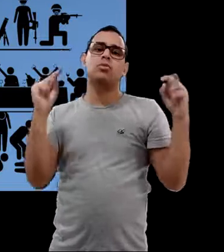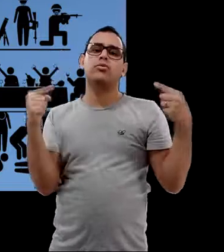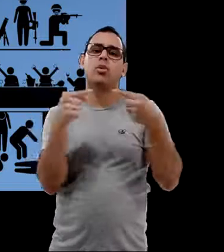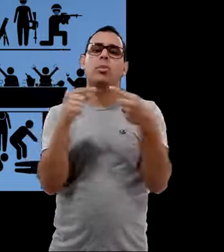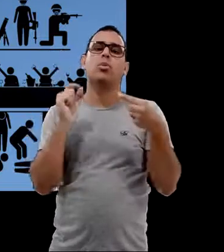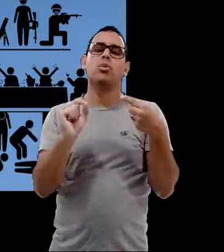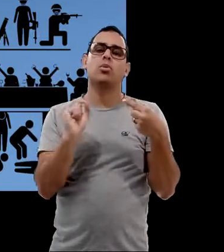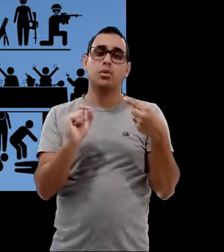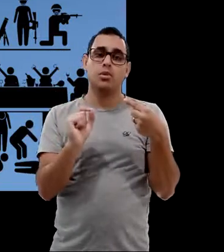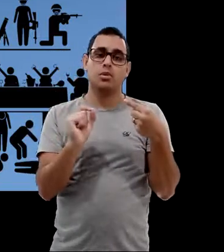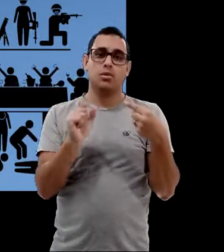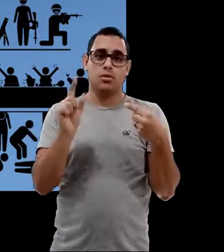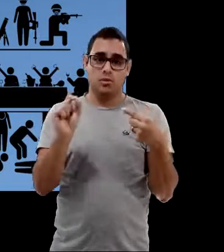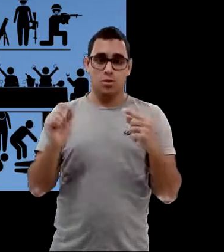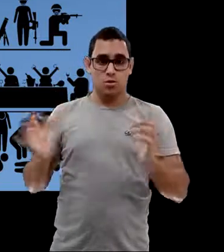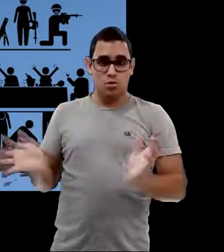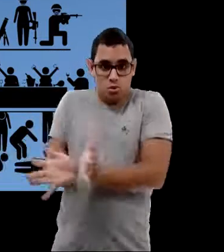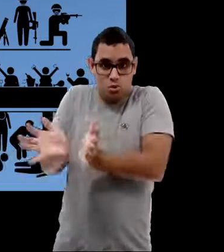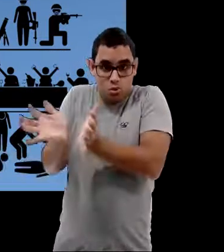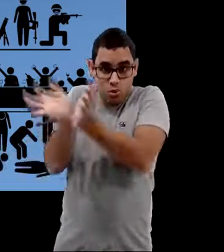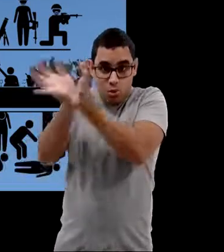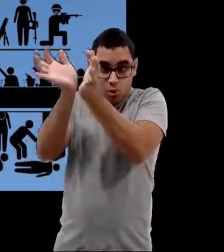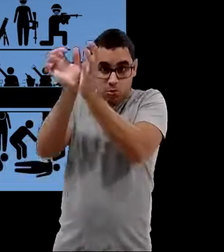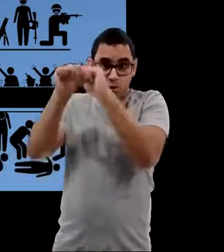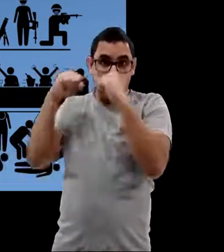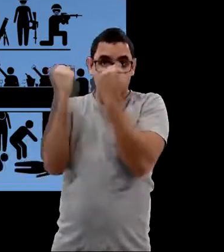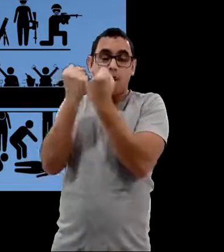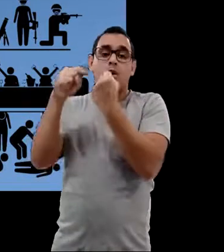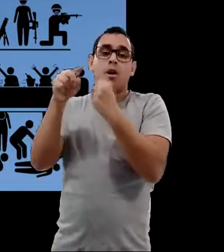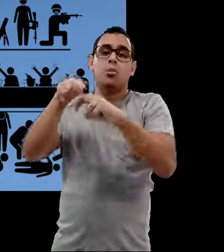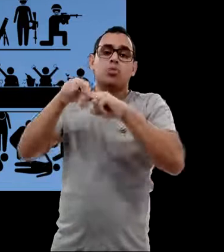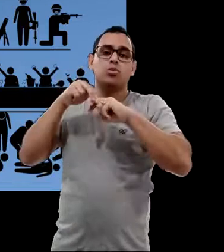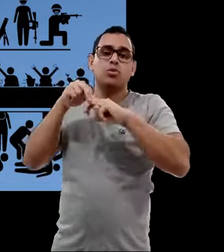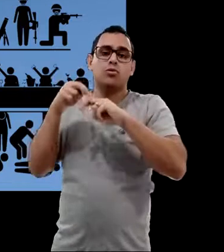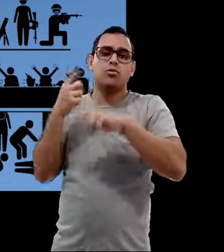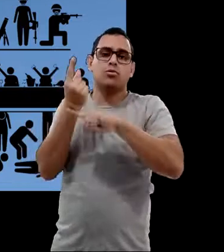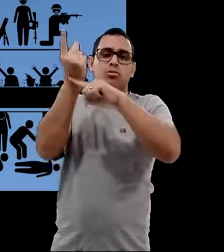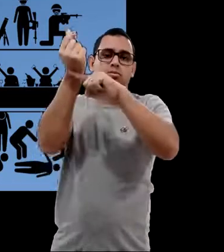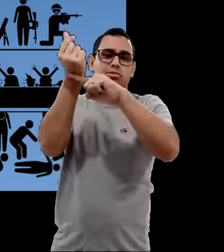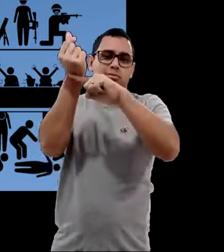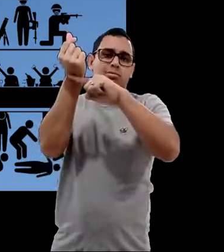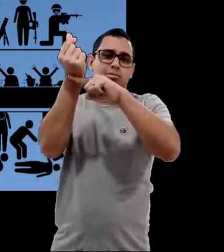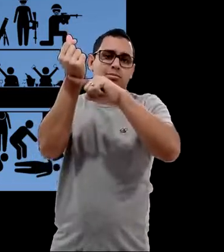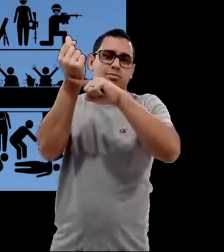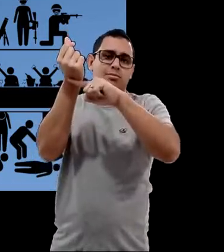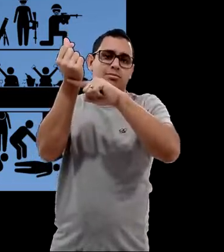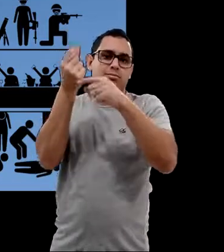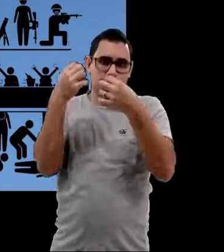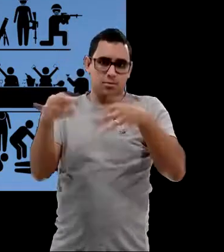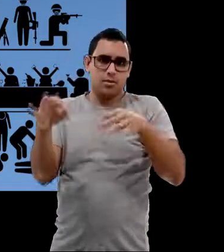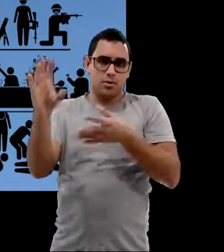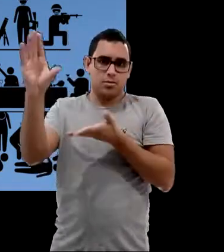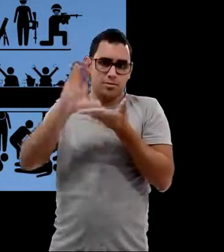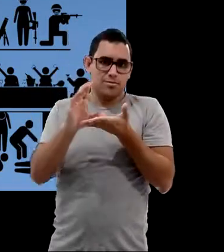alusão a que a estratificação social ou as classes sociais são fruto do